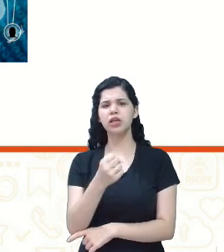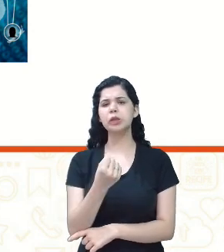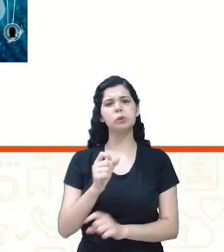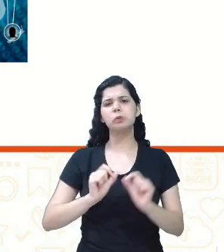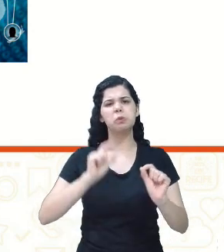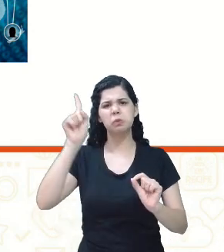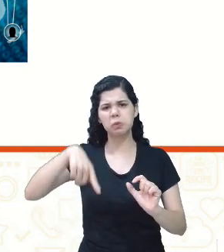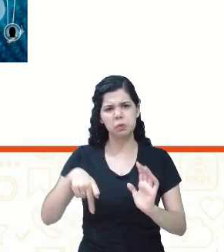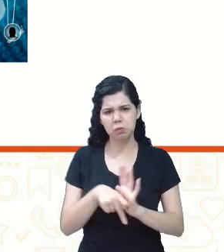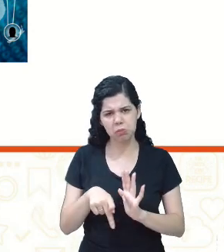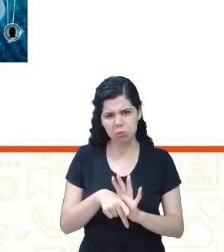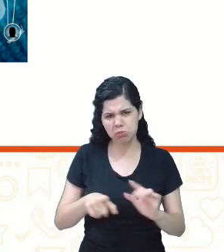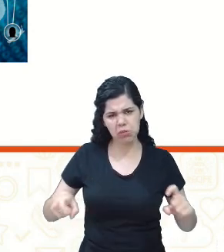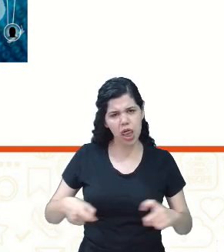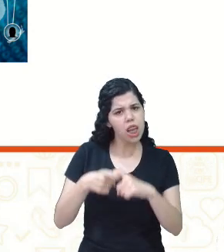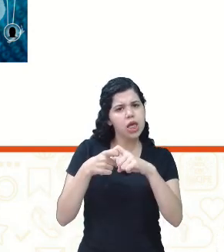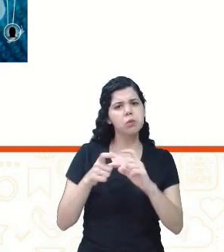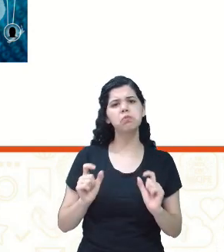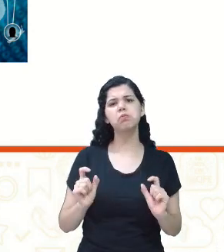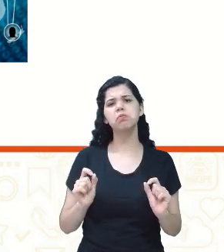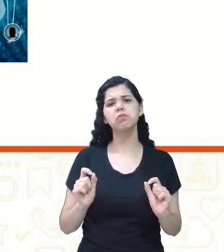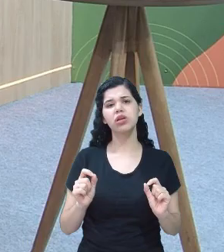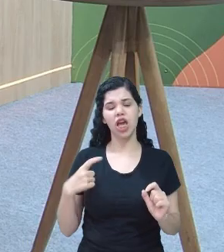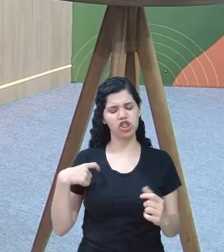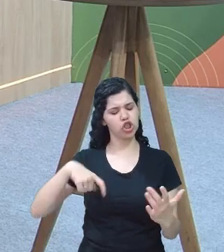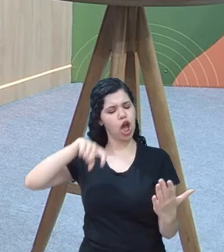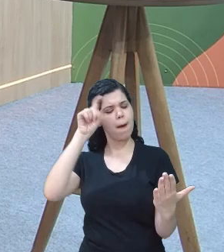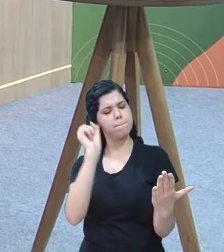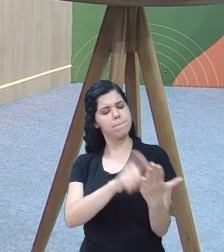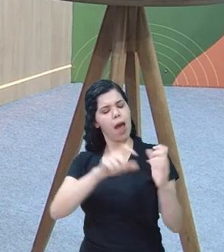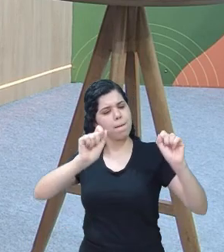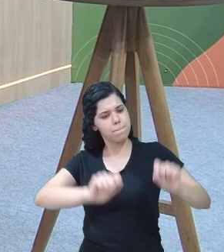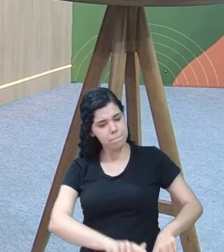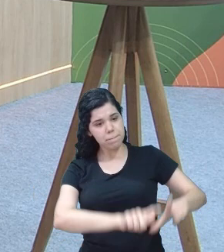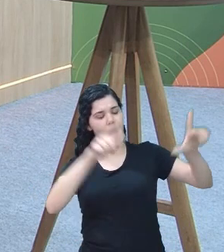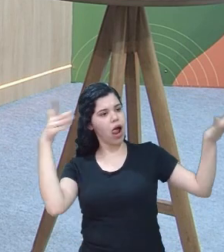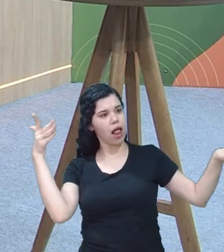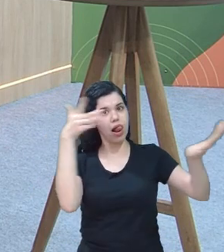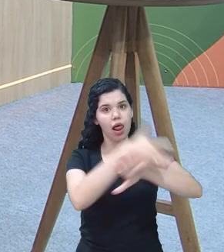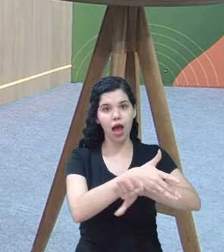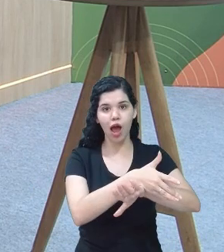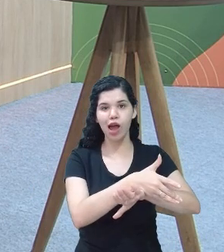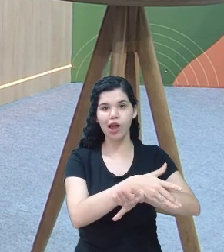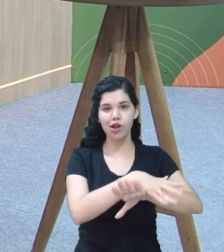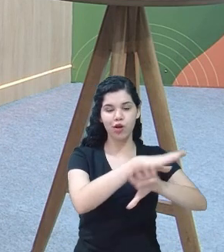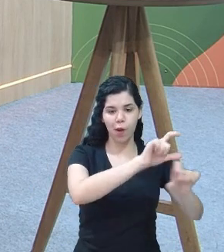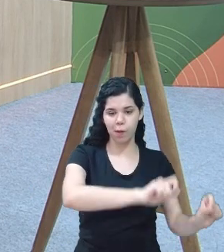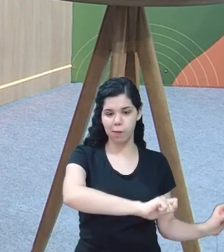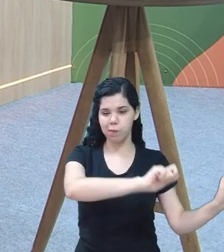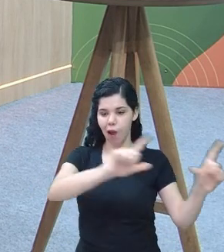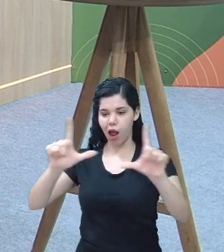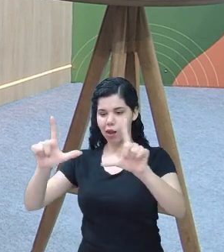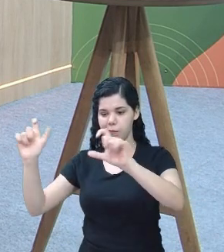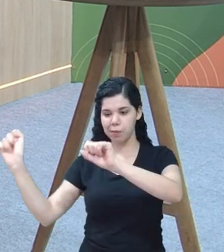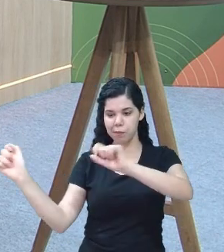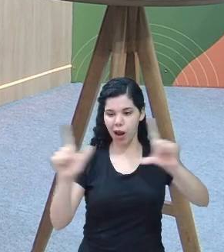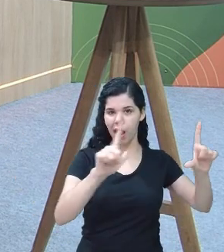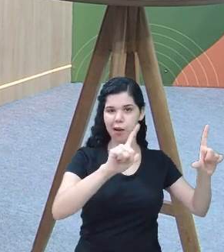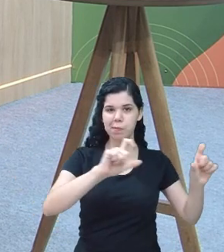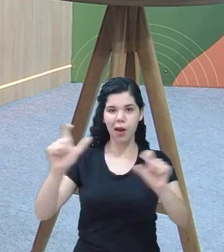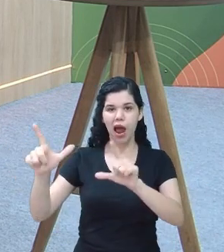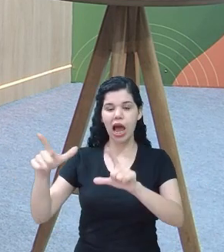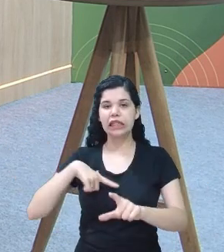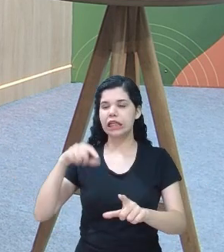hoje todo mundo fala, não é? Que a gente clica lá e já remete a gente para outro lugar. Se a gente tem uma